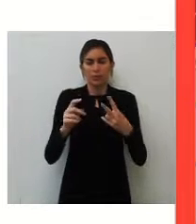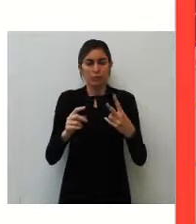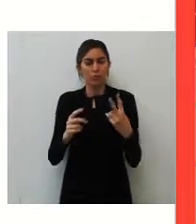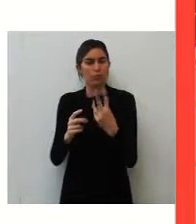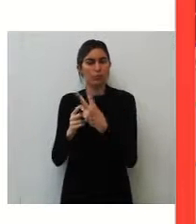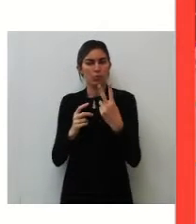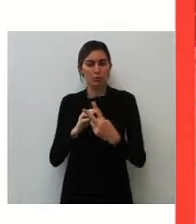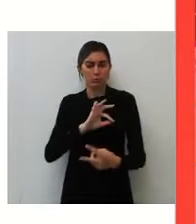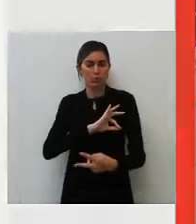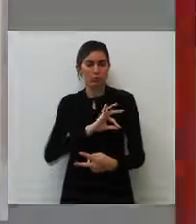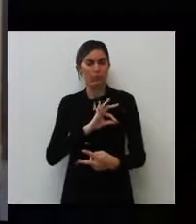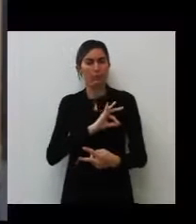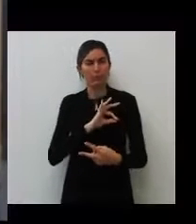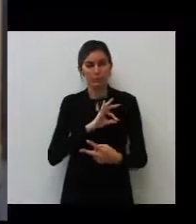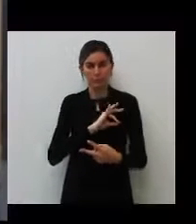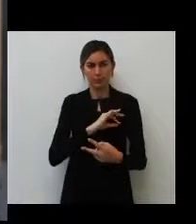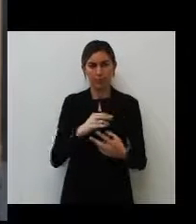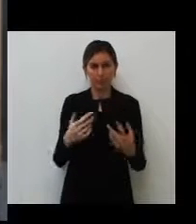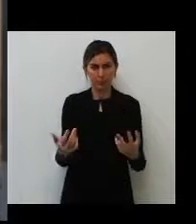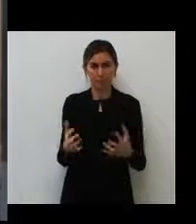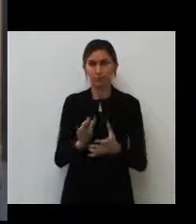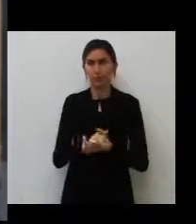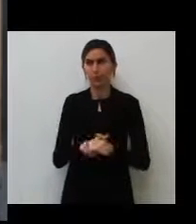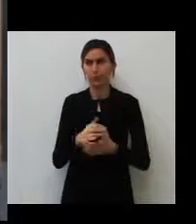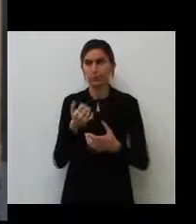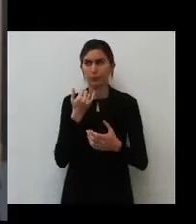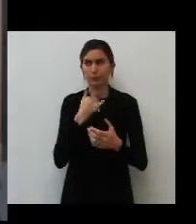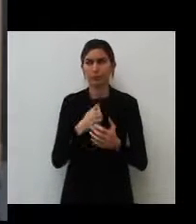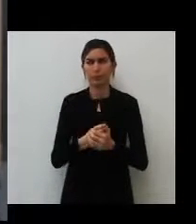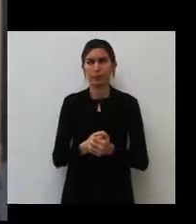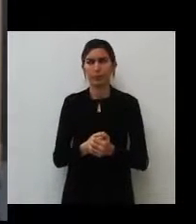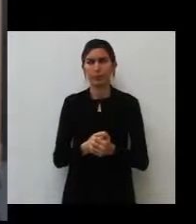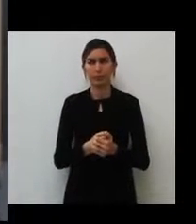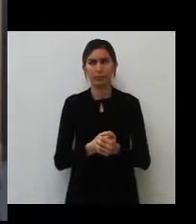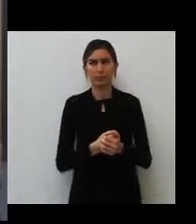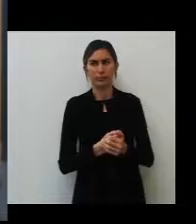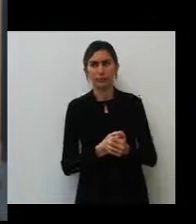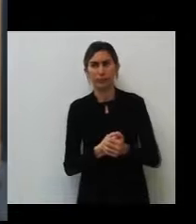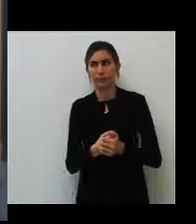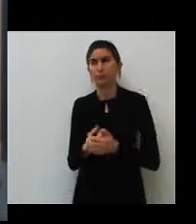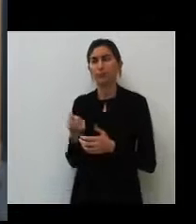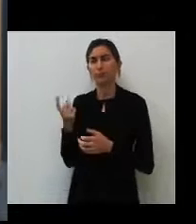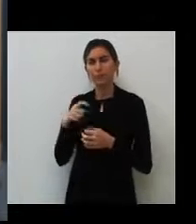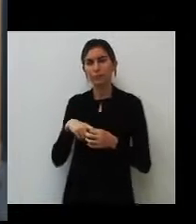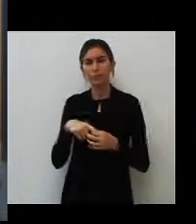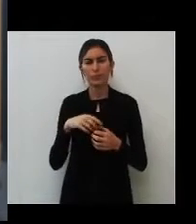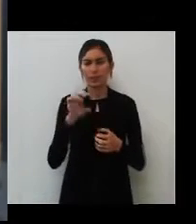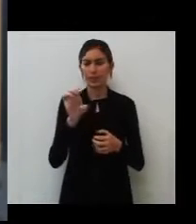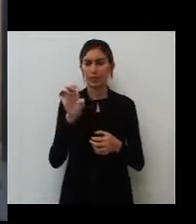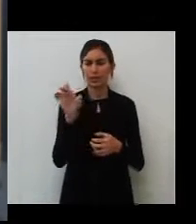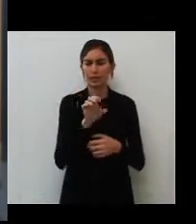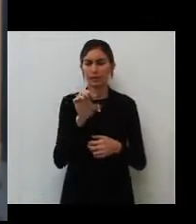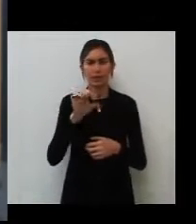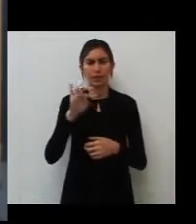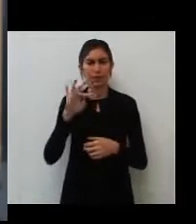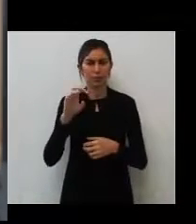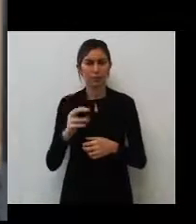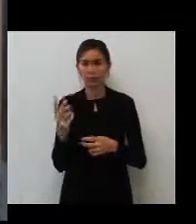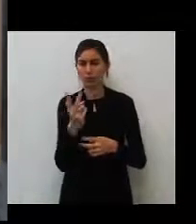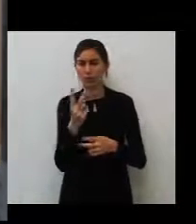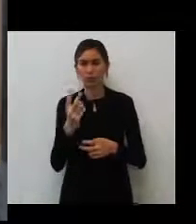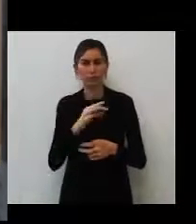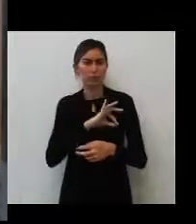dos policiais o passei aqui desculpa e se eu faltar pronto é esperto os dois